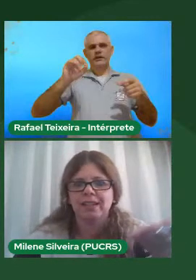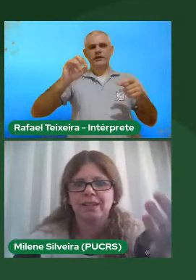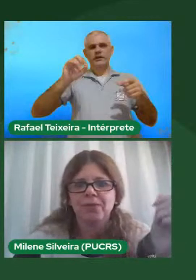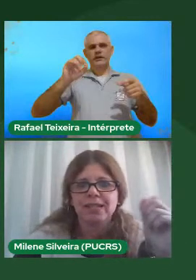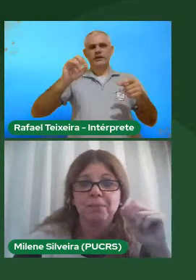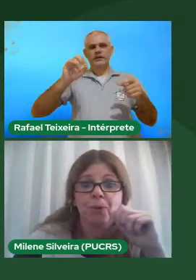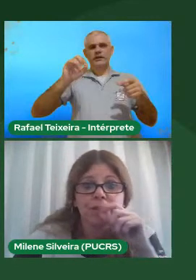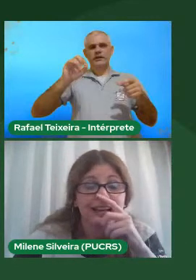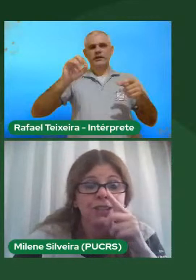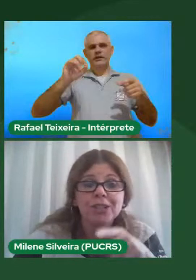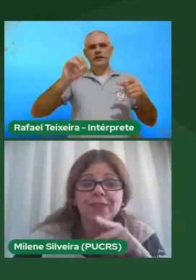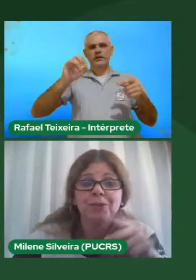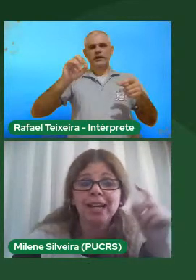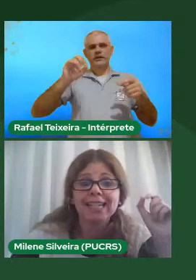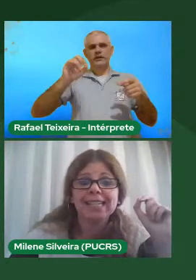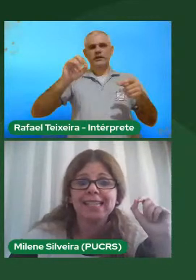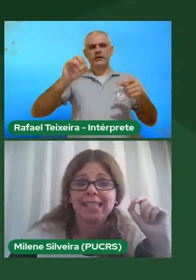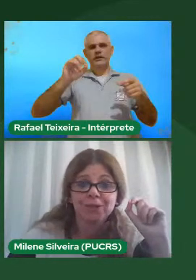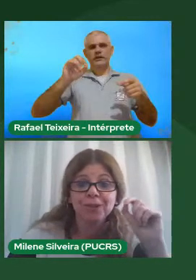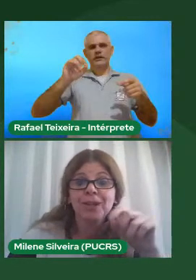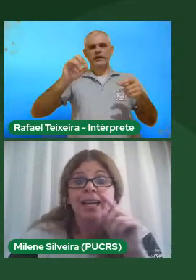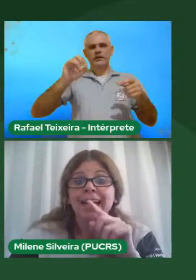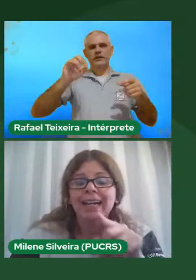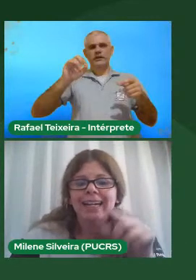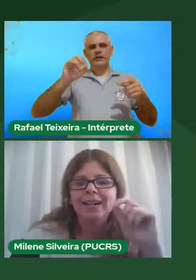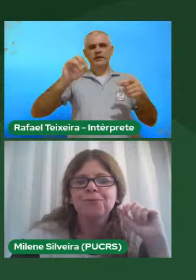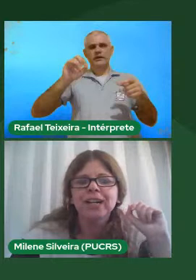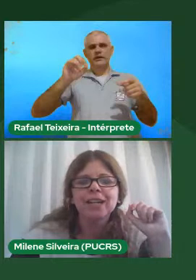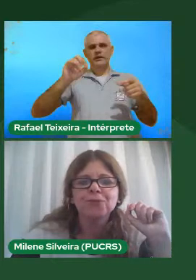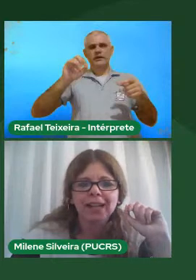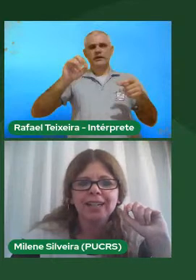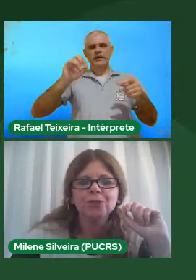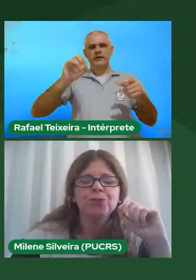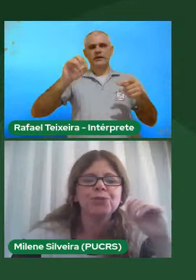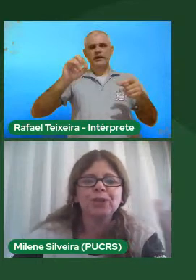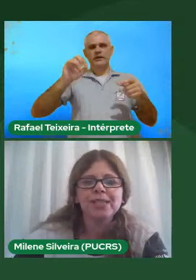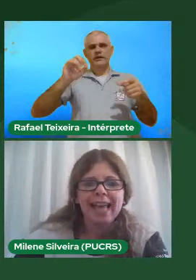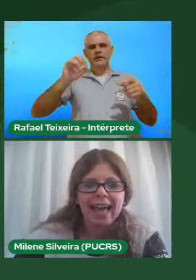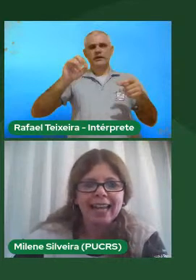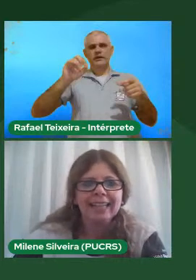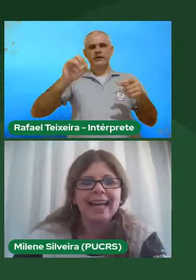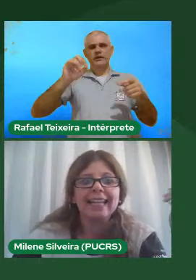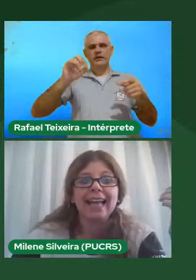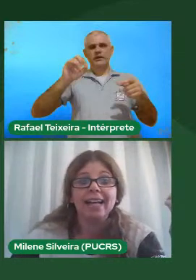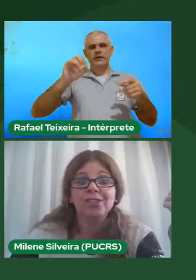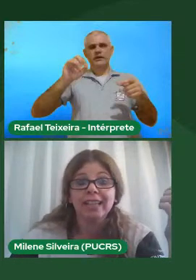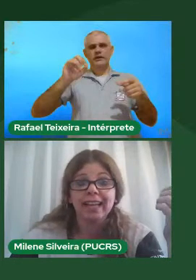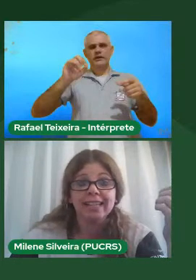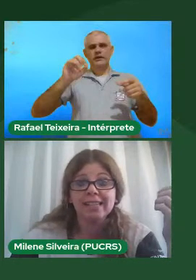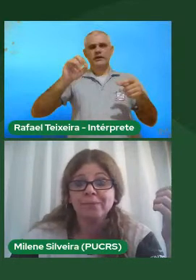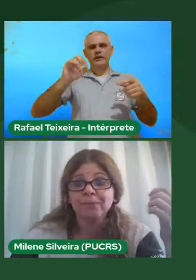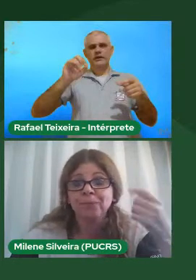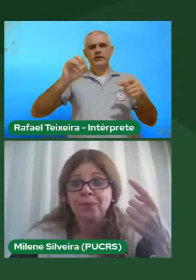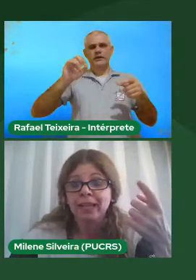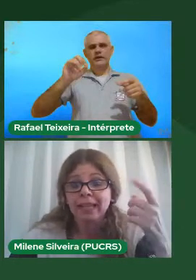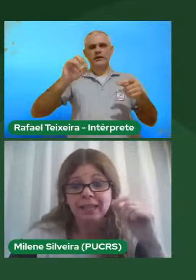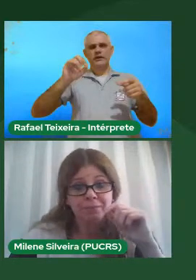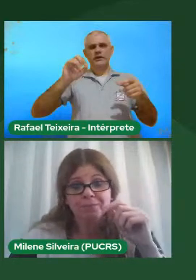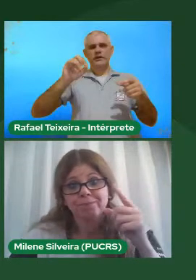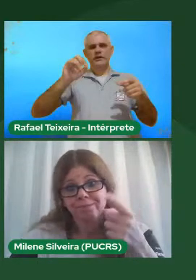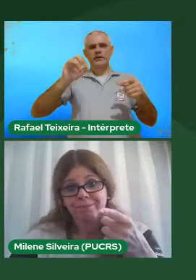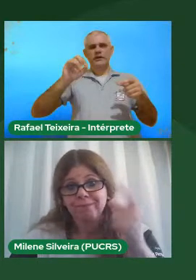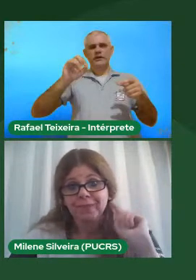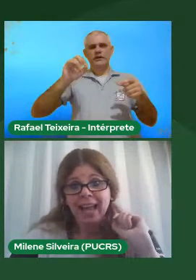podia fazer pose. A gente estava no IHCzinho, Vânia falando dos filhos dela, da idade deles,